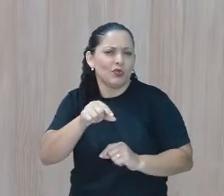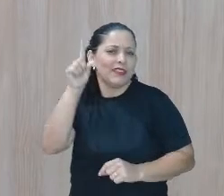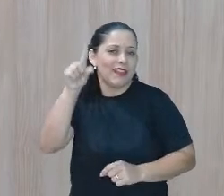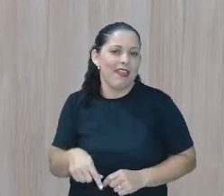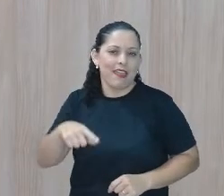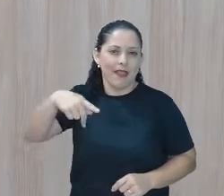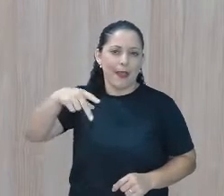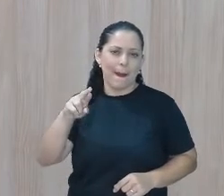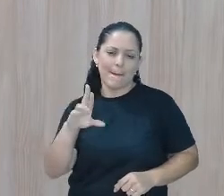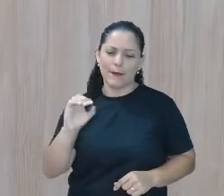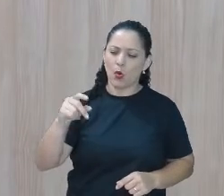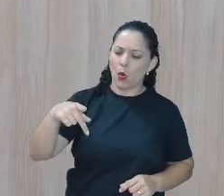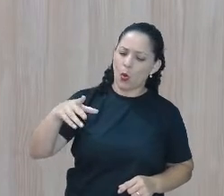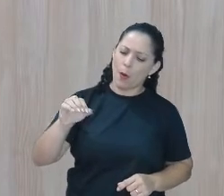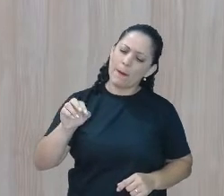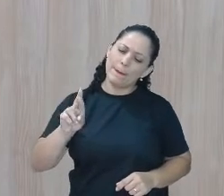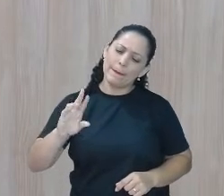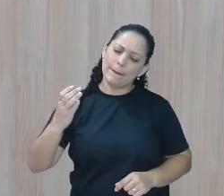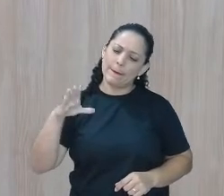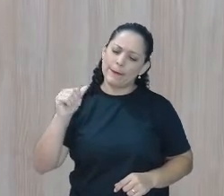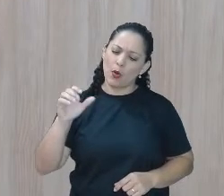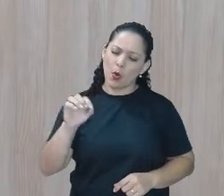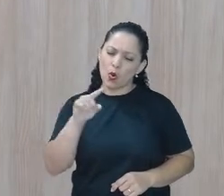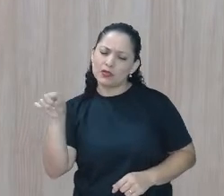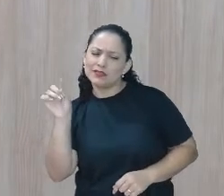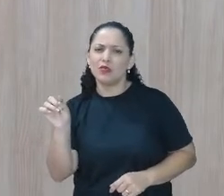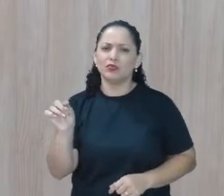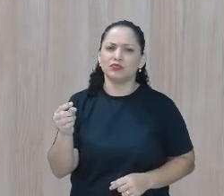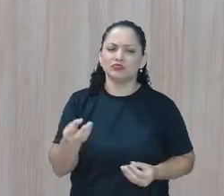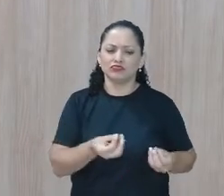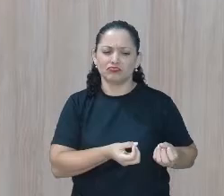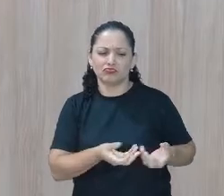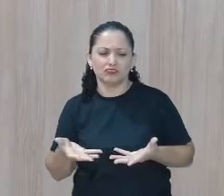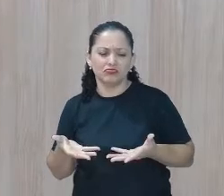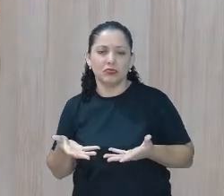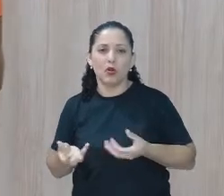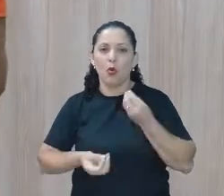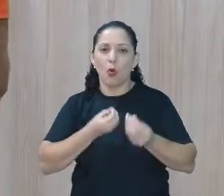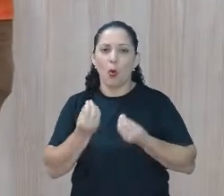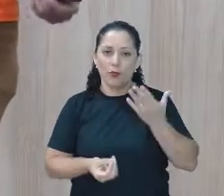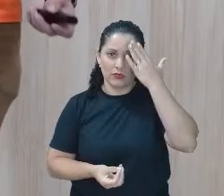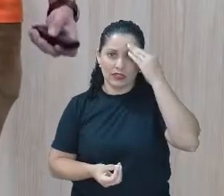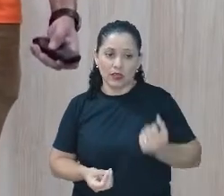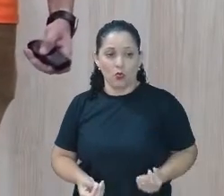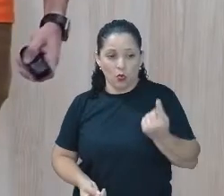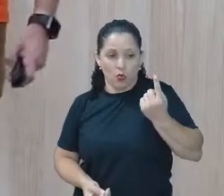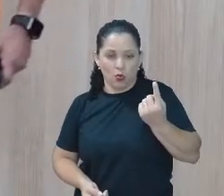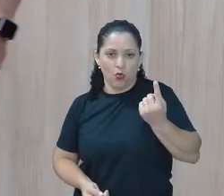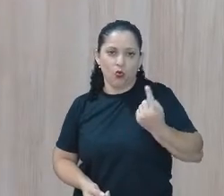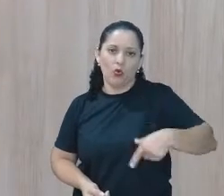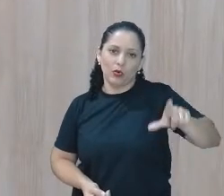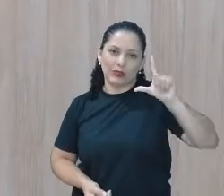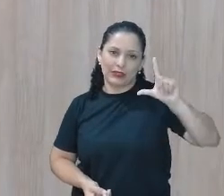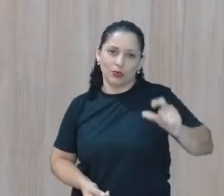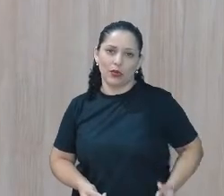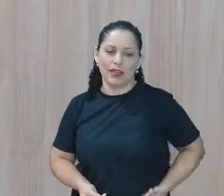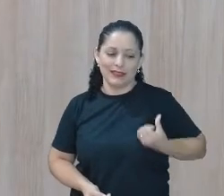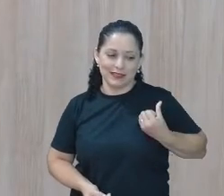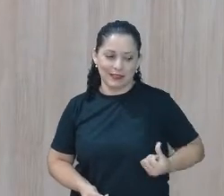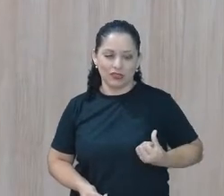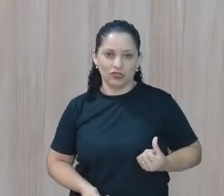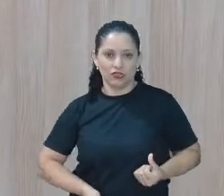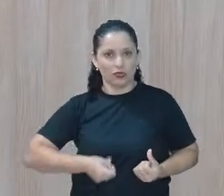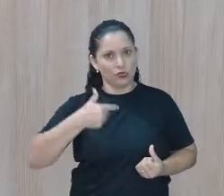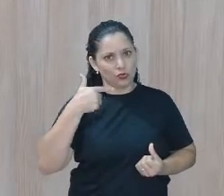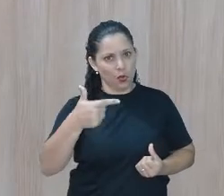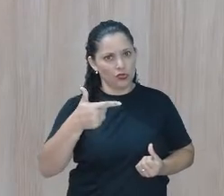proporção naquela determinada questão, certo? Então, como eu sei que 1 litro de gasolina custa R$ 6,00, 2 litros vão custar o